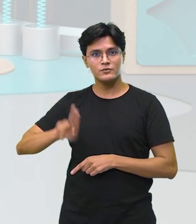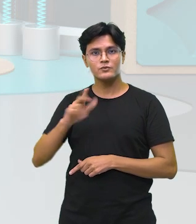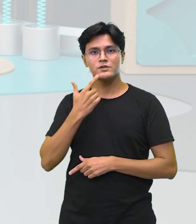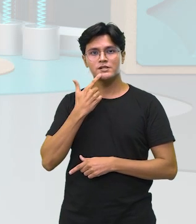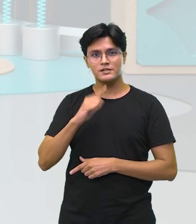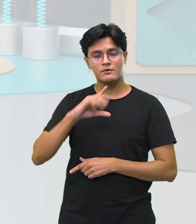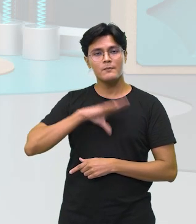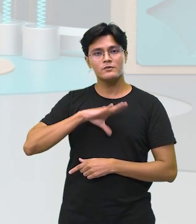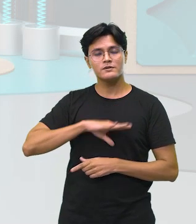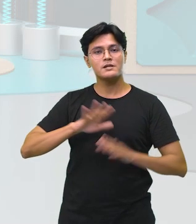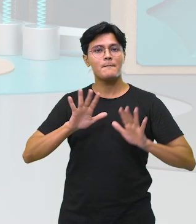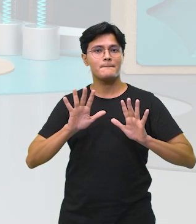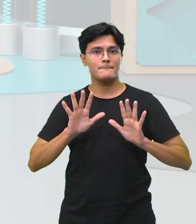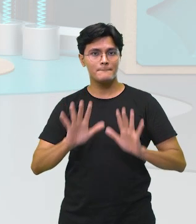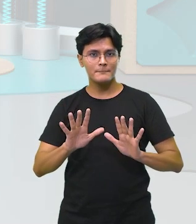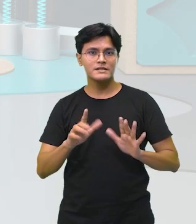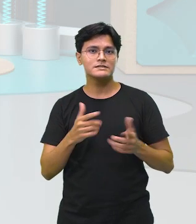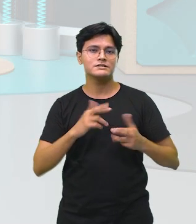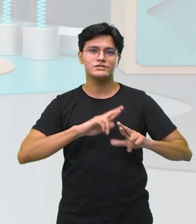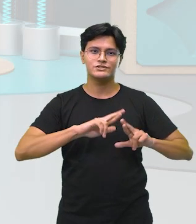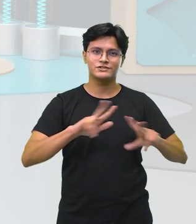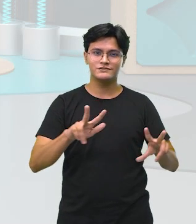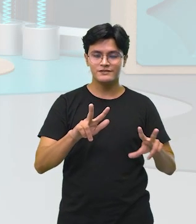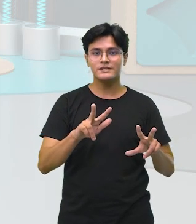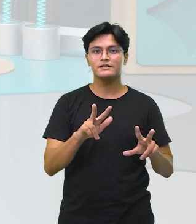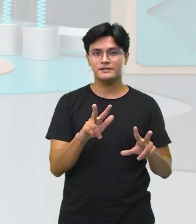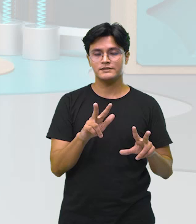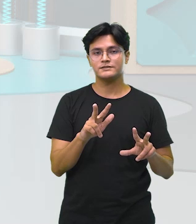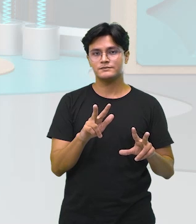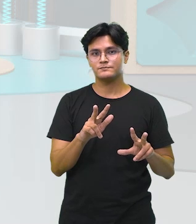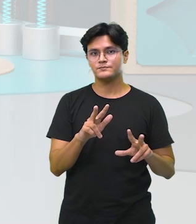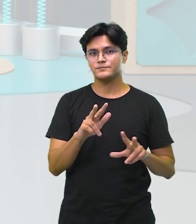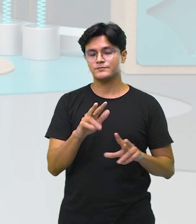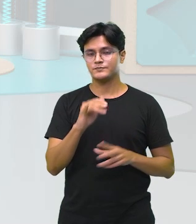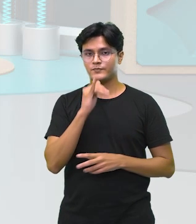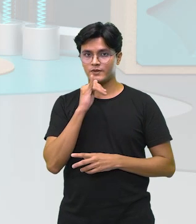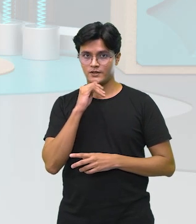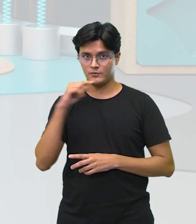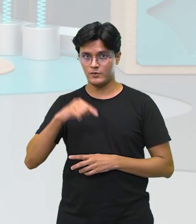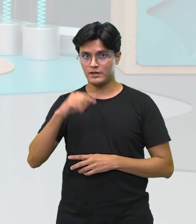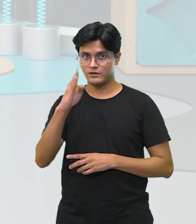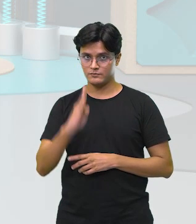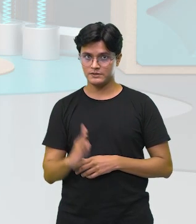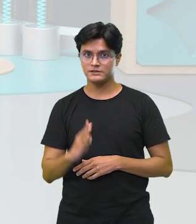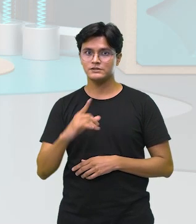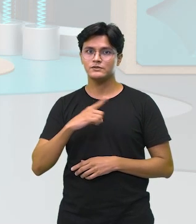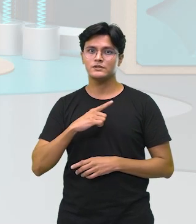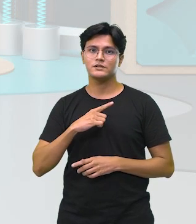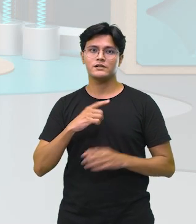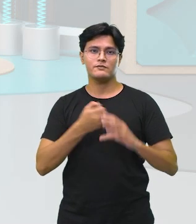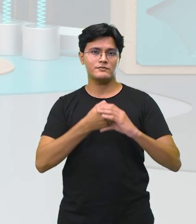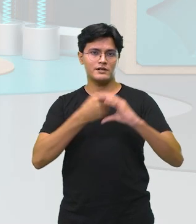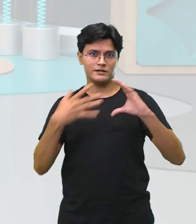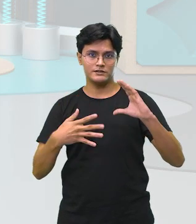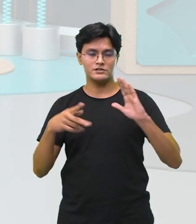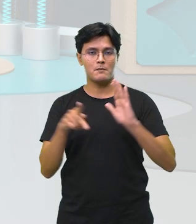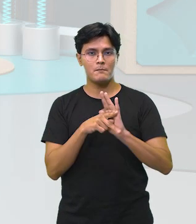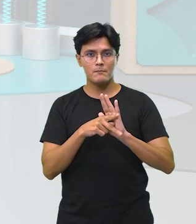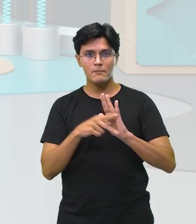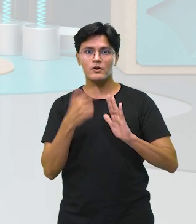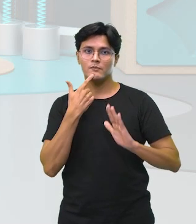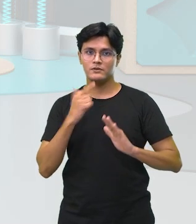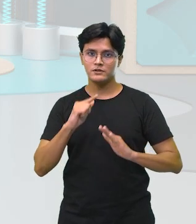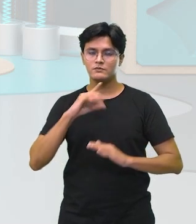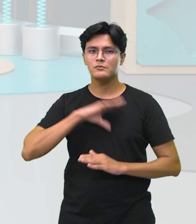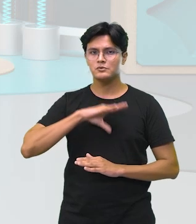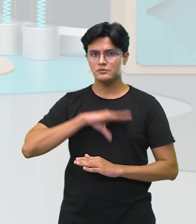falamos brasileiros nós brasileiros falamos nós temos uma uma temos características próprias da nossa língua